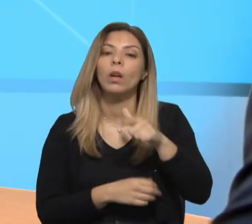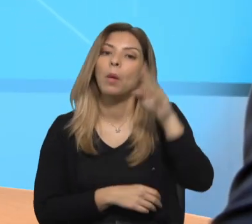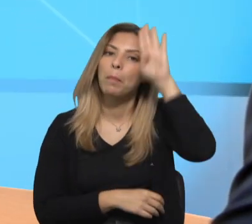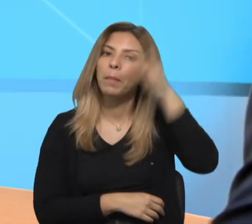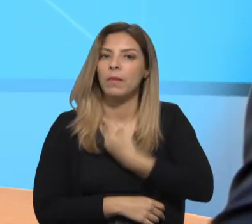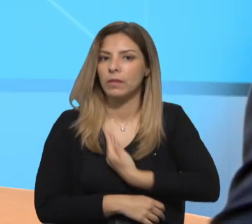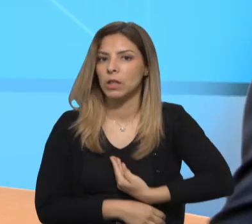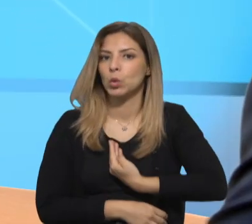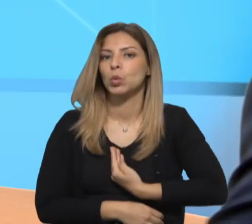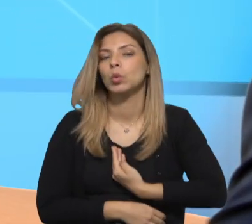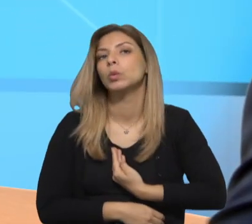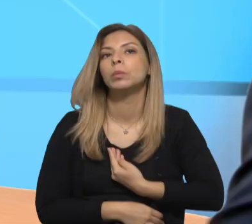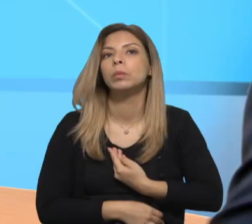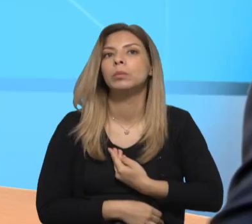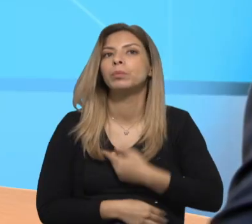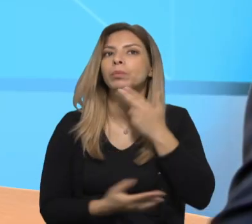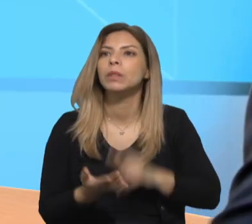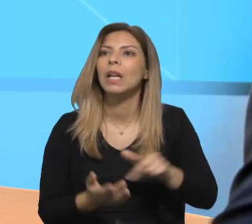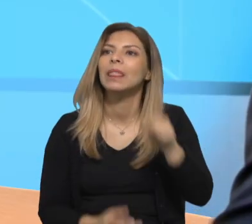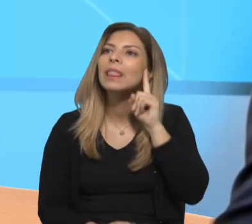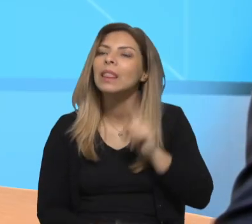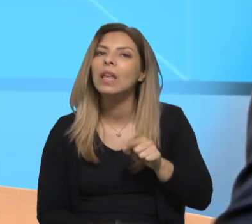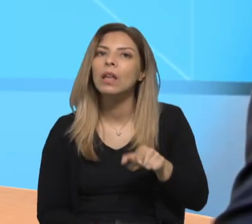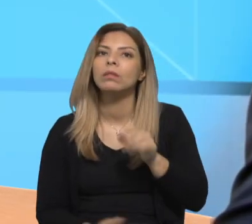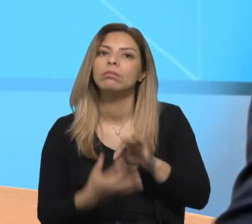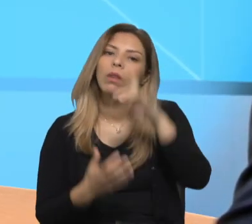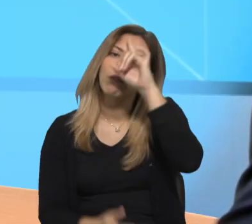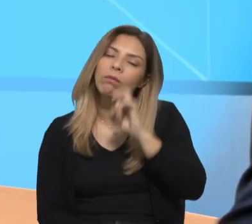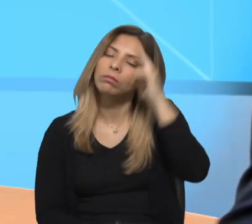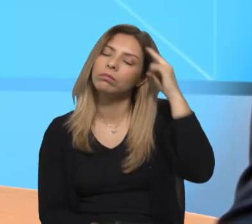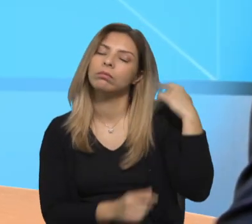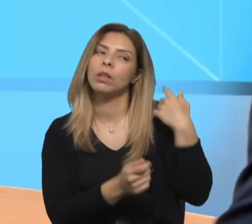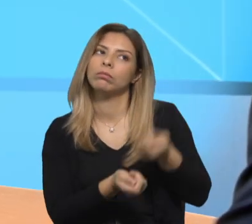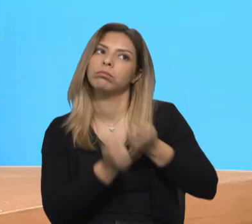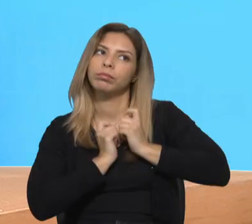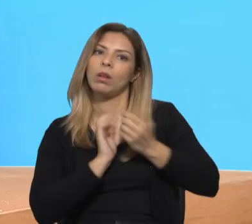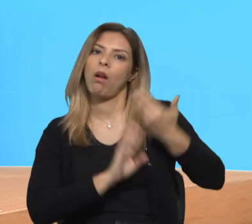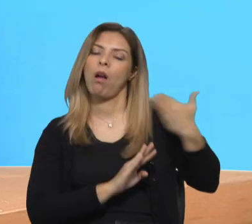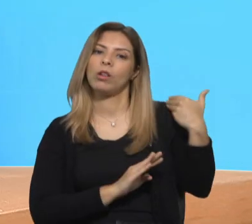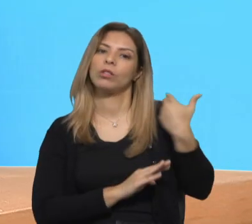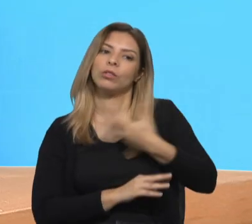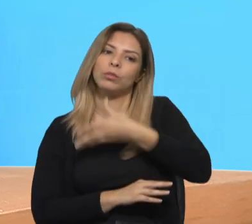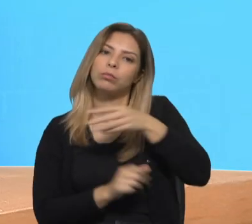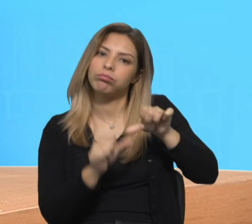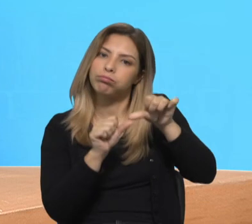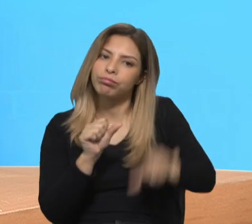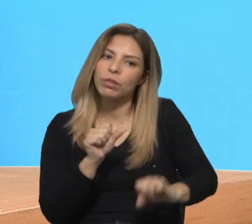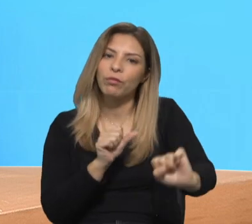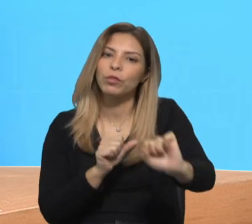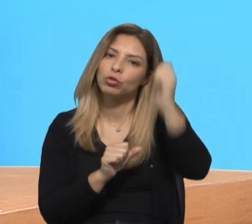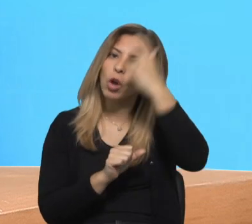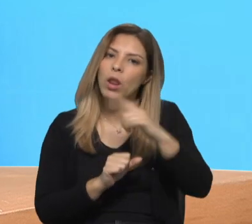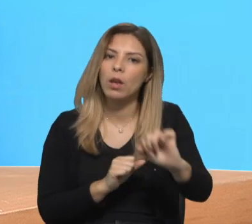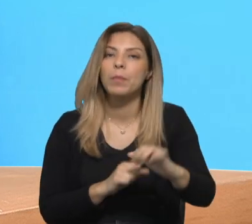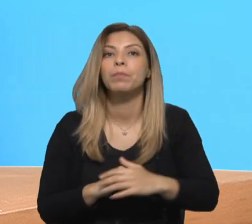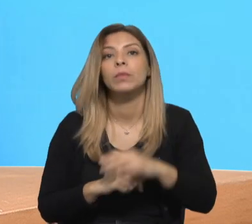dia, sobretudo, para conservar na memória o legado que ele nos deixa? Sim, não tenho